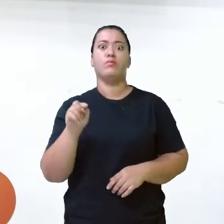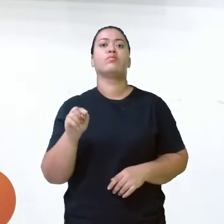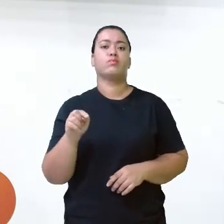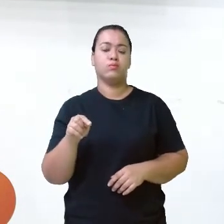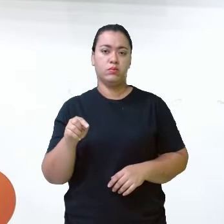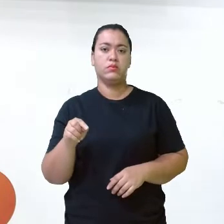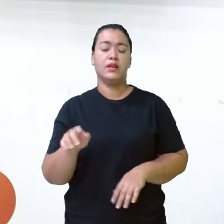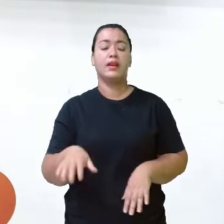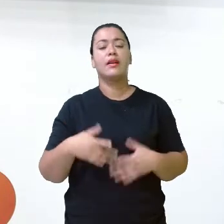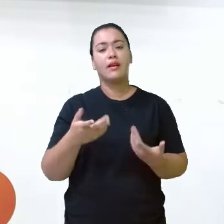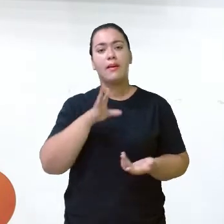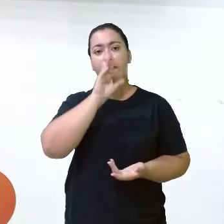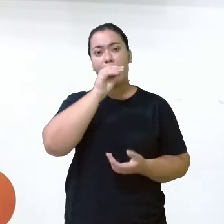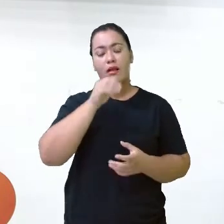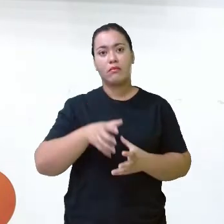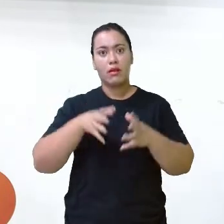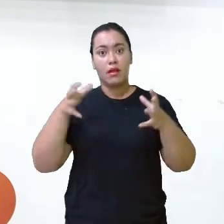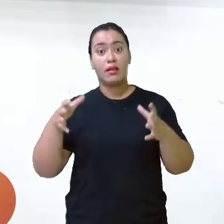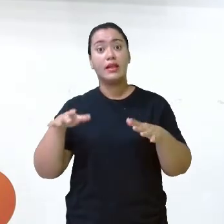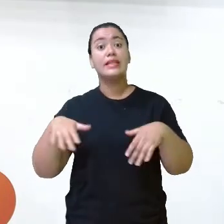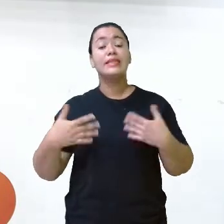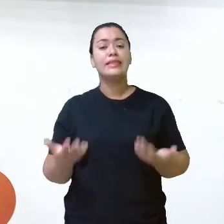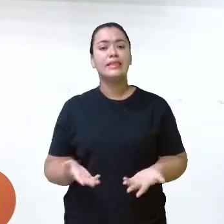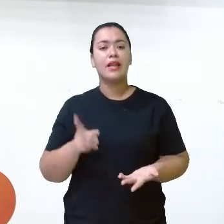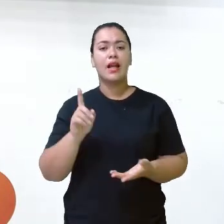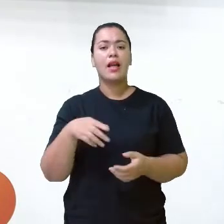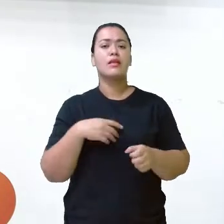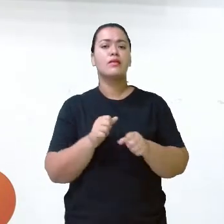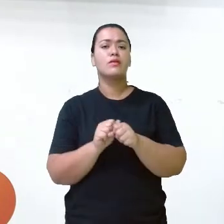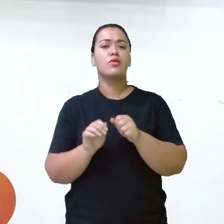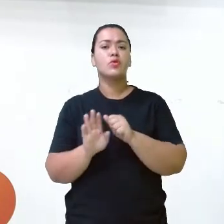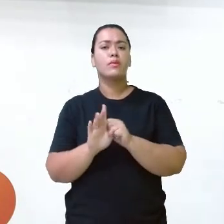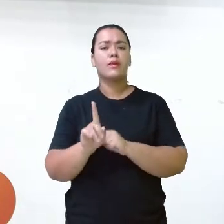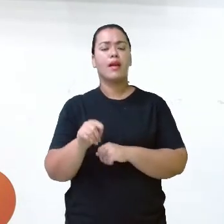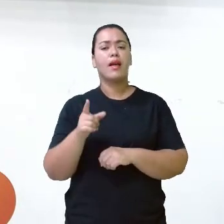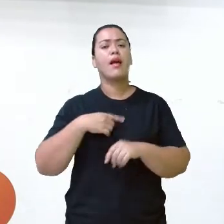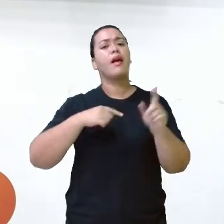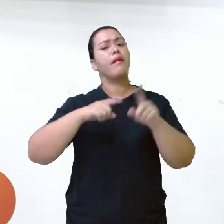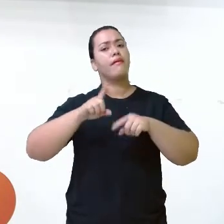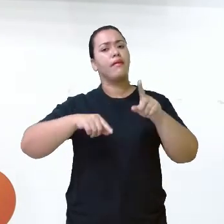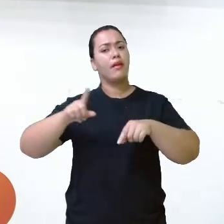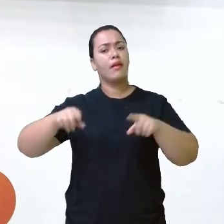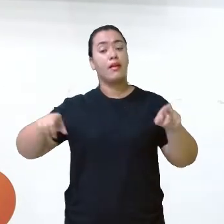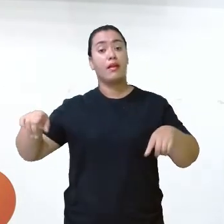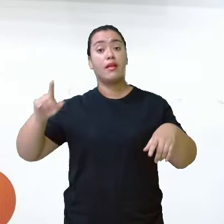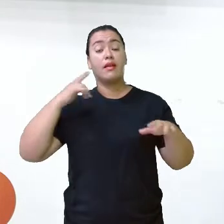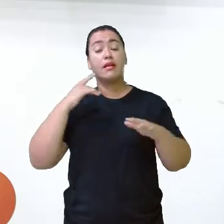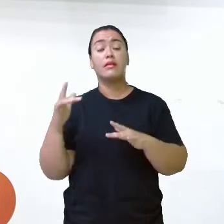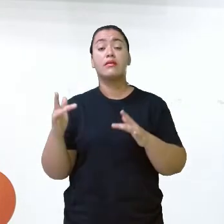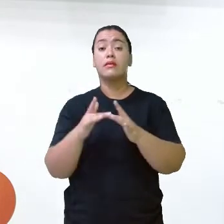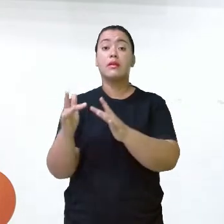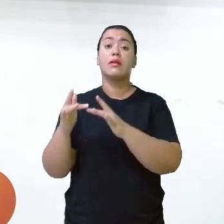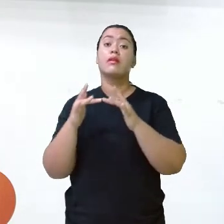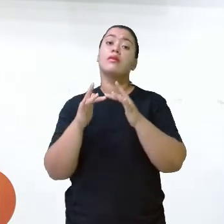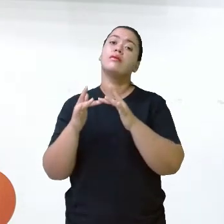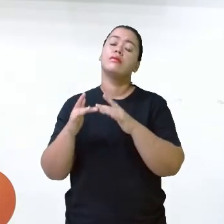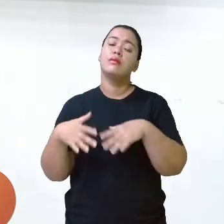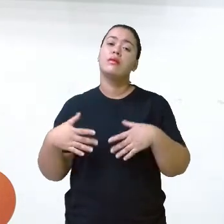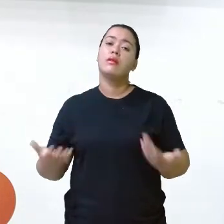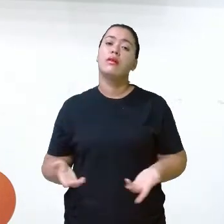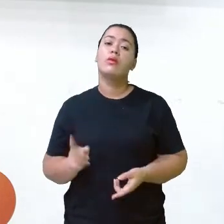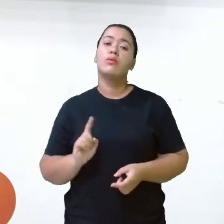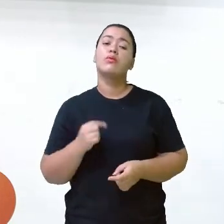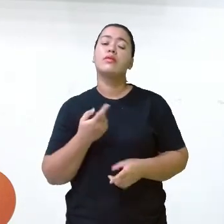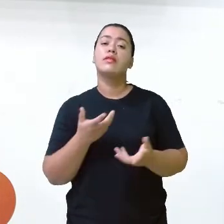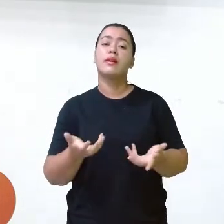Então, esse gênero aí, esse substantivo, ele vai variar de acordo com o que